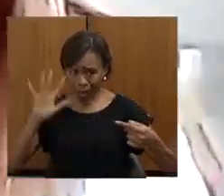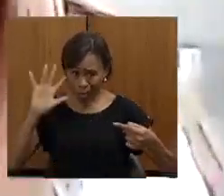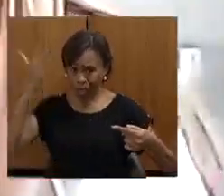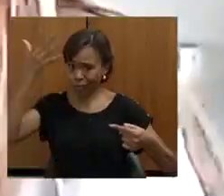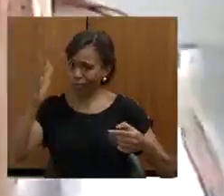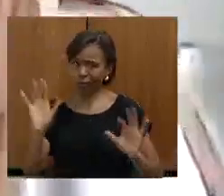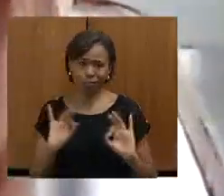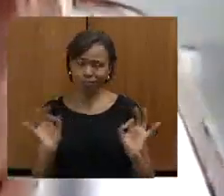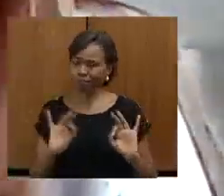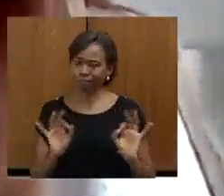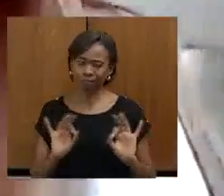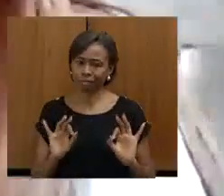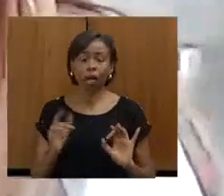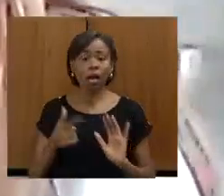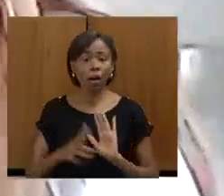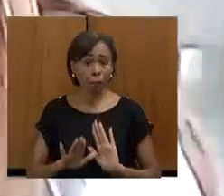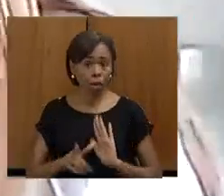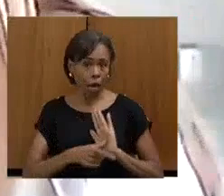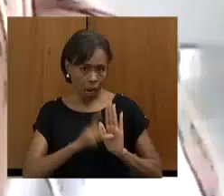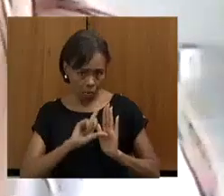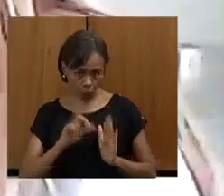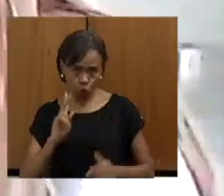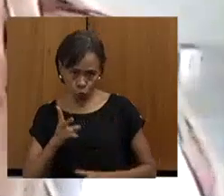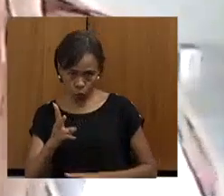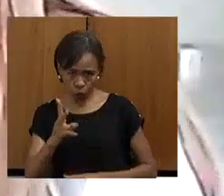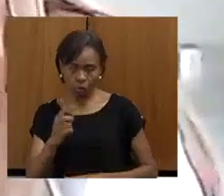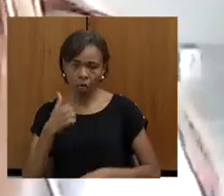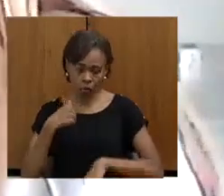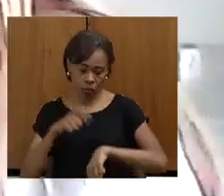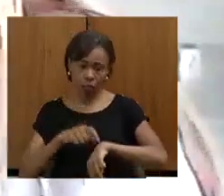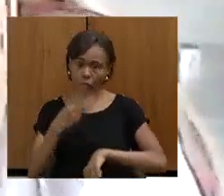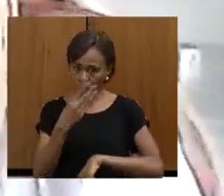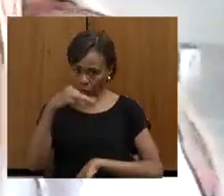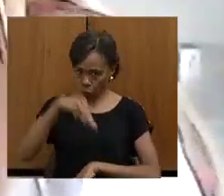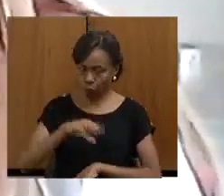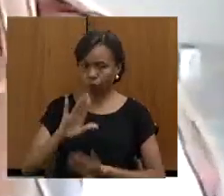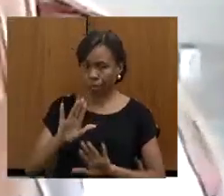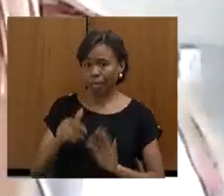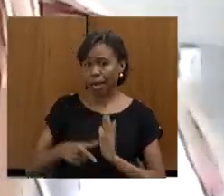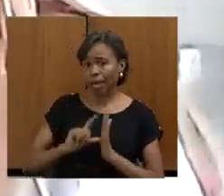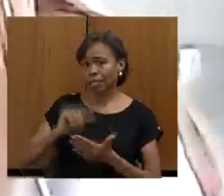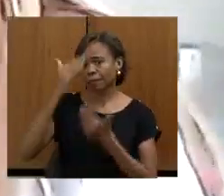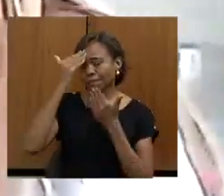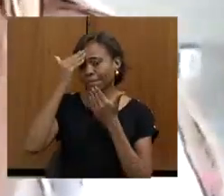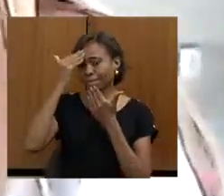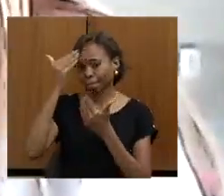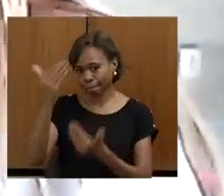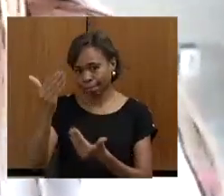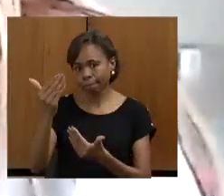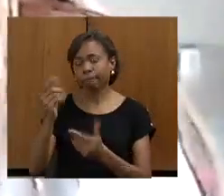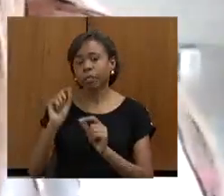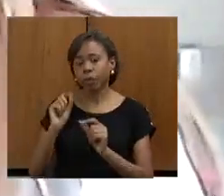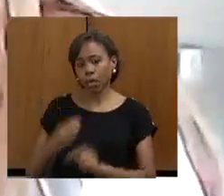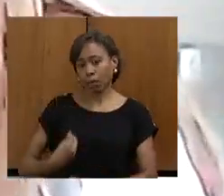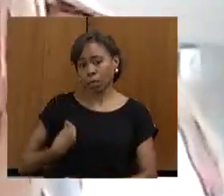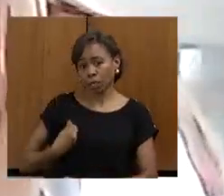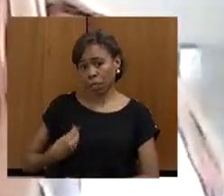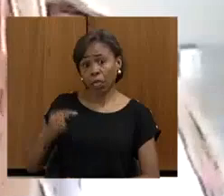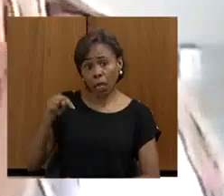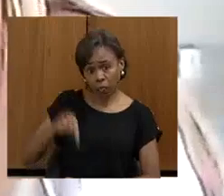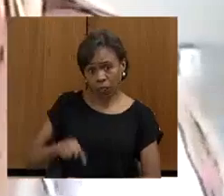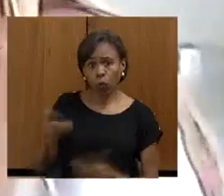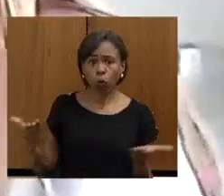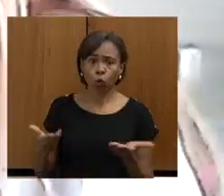necessidade. Antes de dar continuidade, como eu tenho três minutos, gostaria de agradecer por estar aqui hoje com